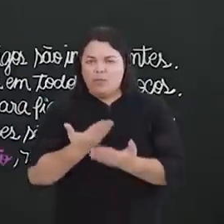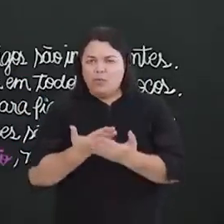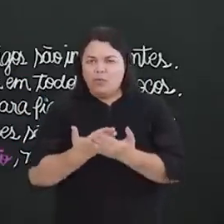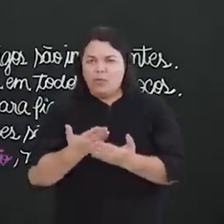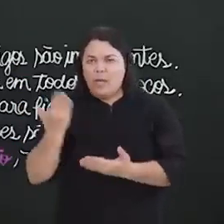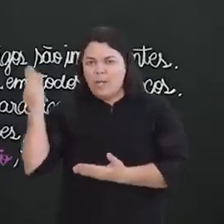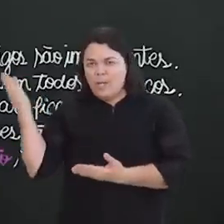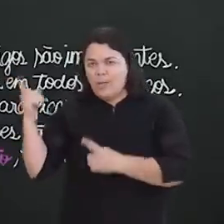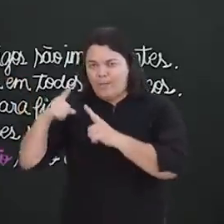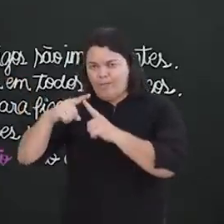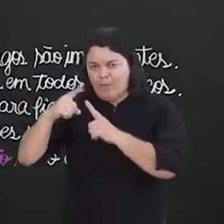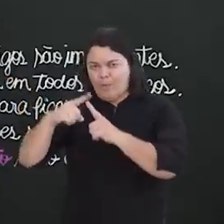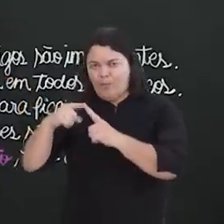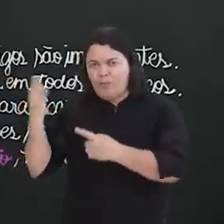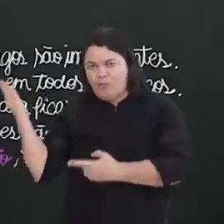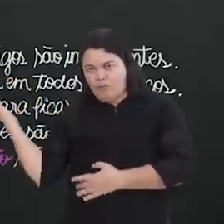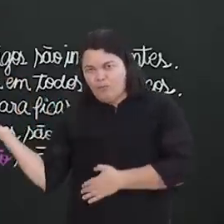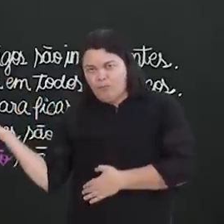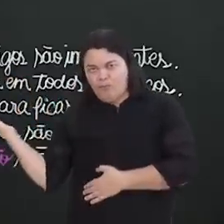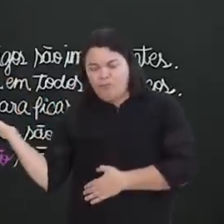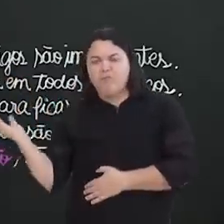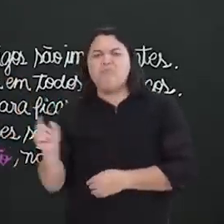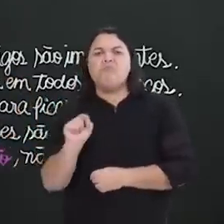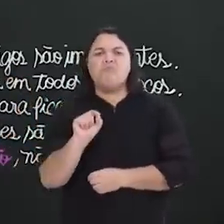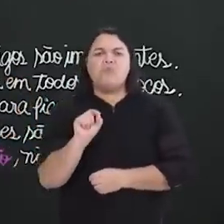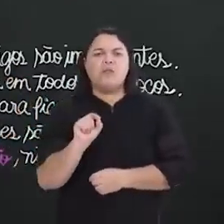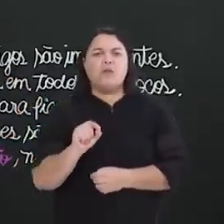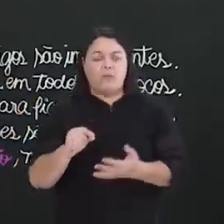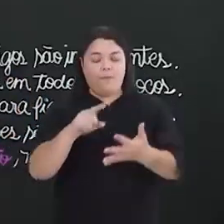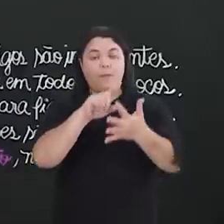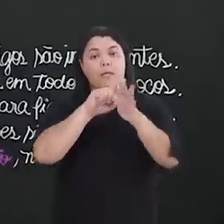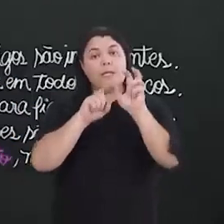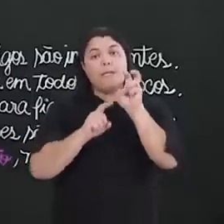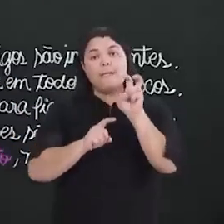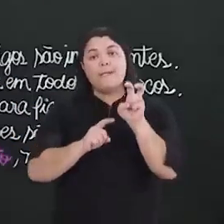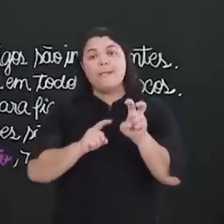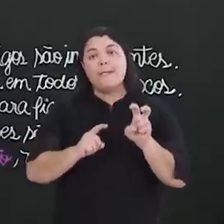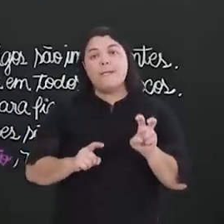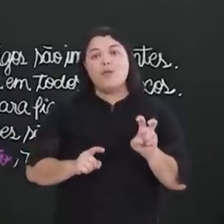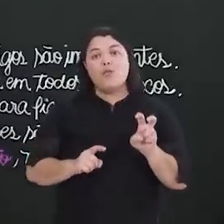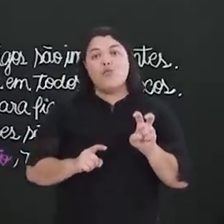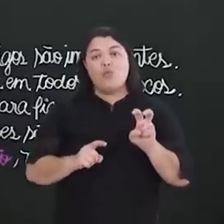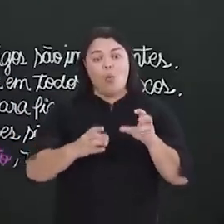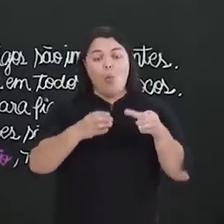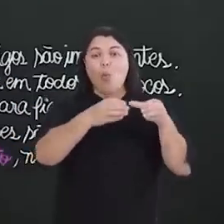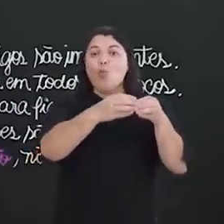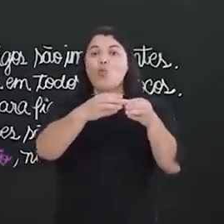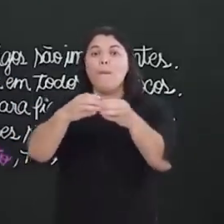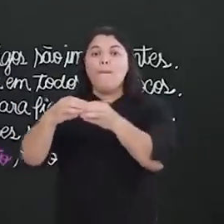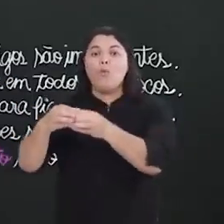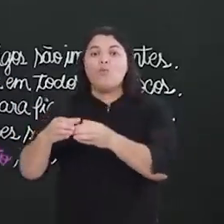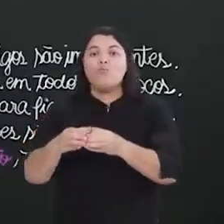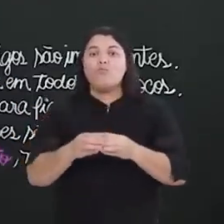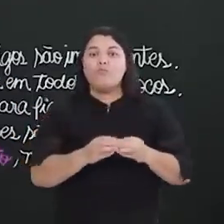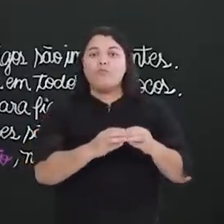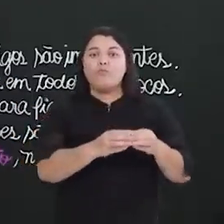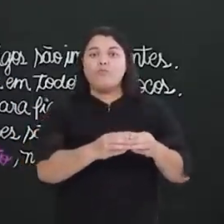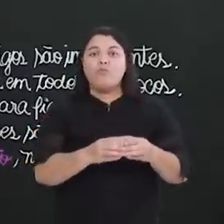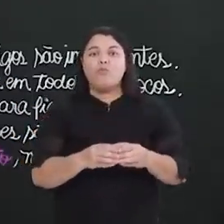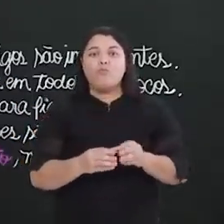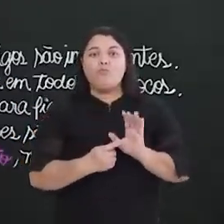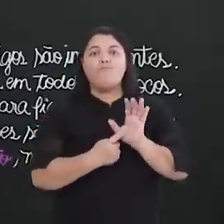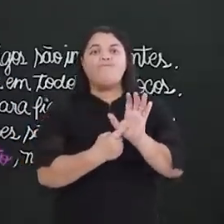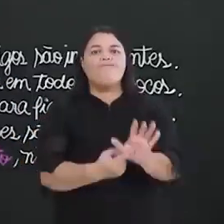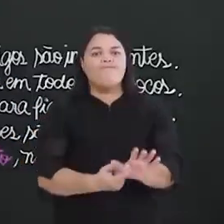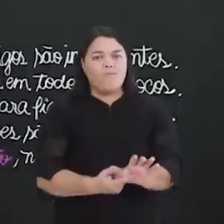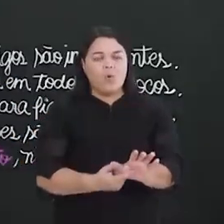aprofundado sobre essa categoria. As sindéticas são divididas em 5 grupos. Cada um desses grupos